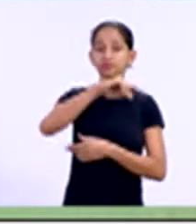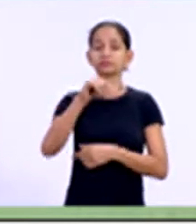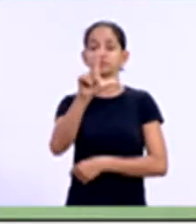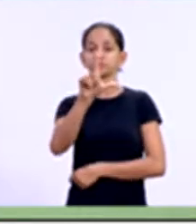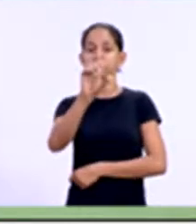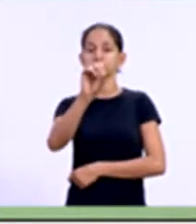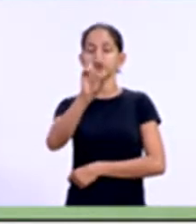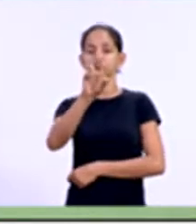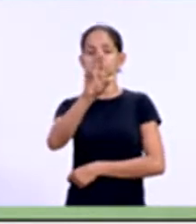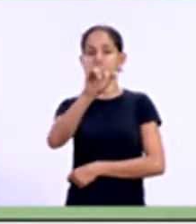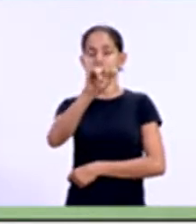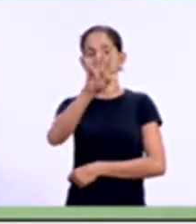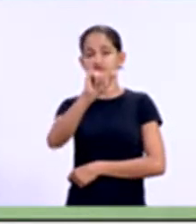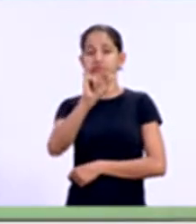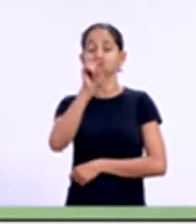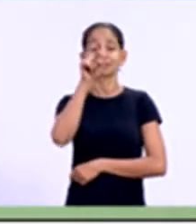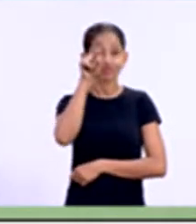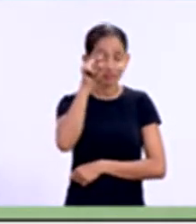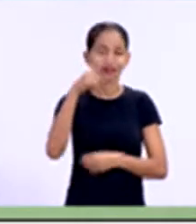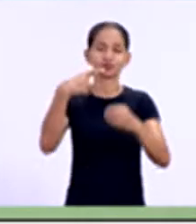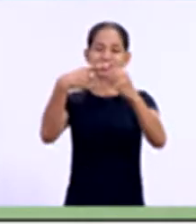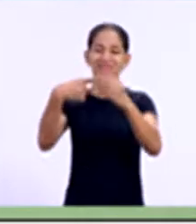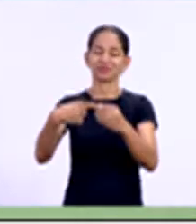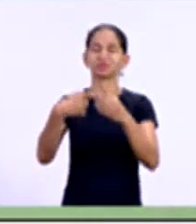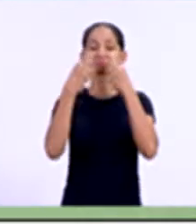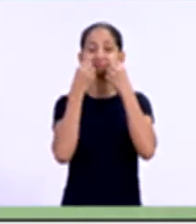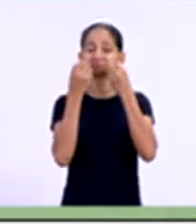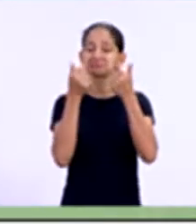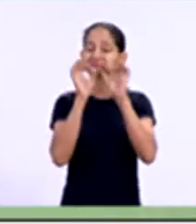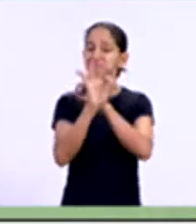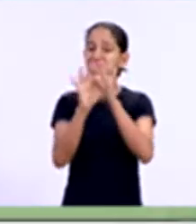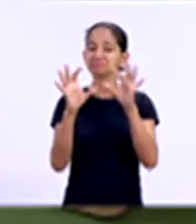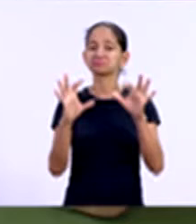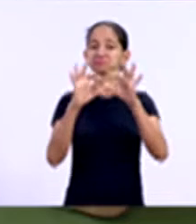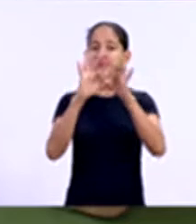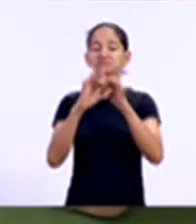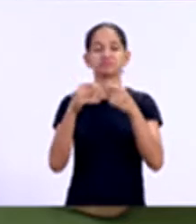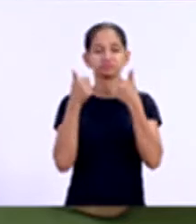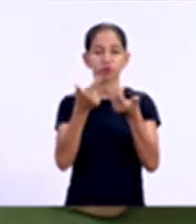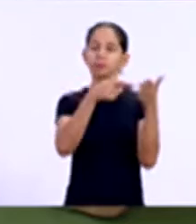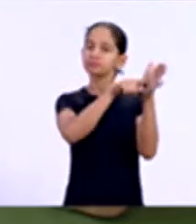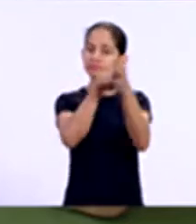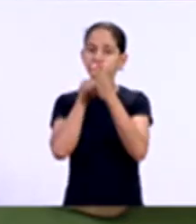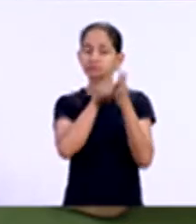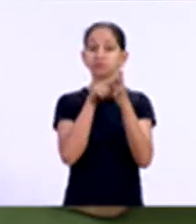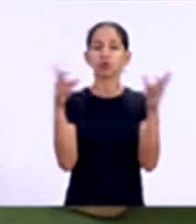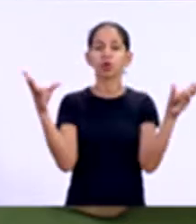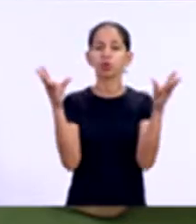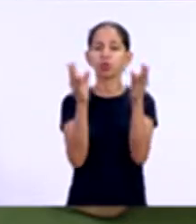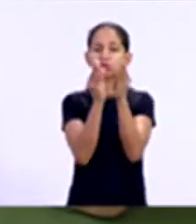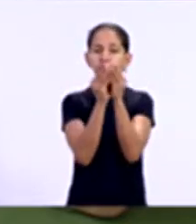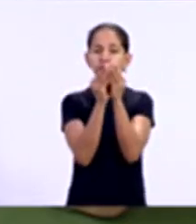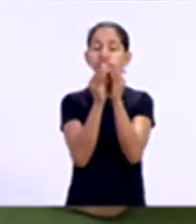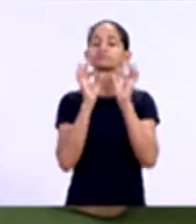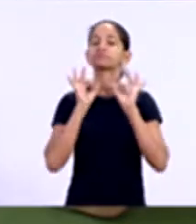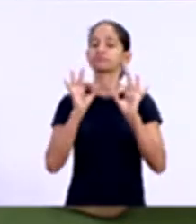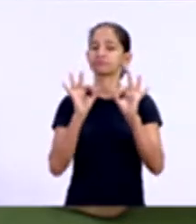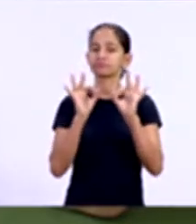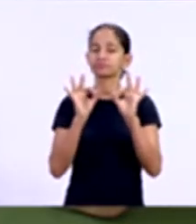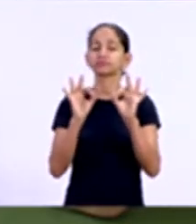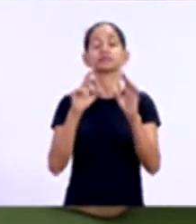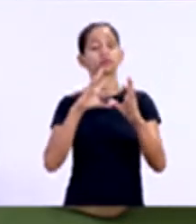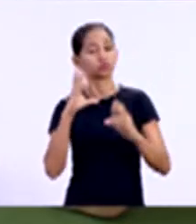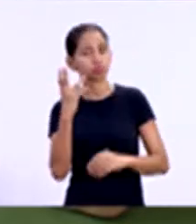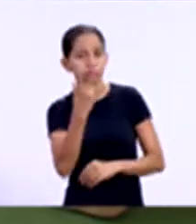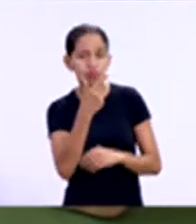Loreni, do Polo de Alta Floresta. Como é interessante essa definição, né, professor? Resume bem, né, a definição para EAD,